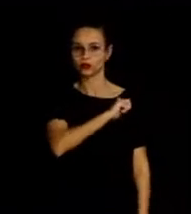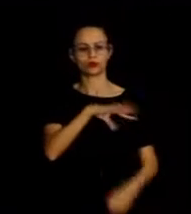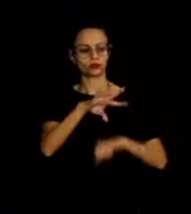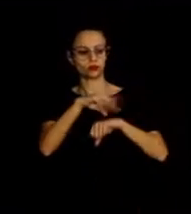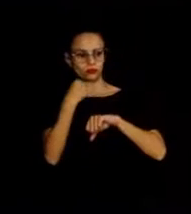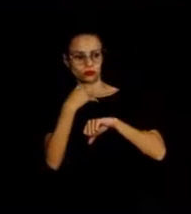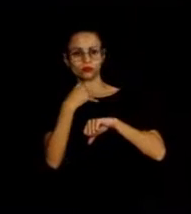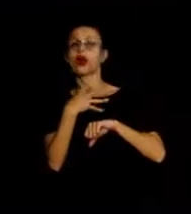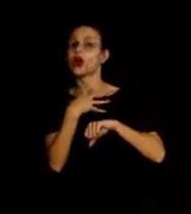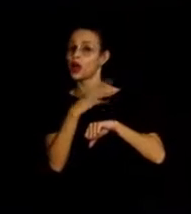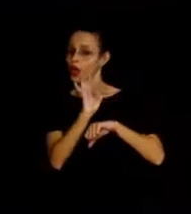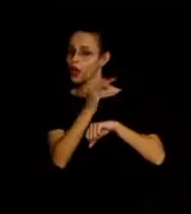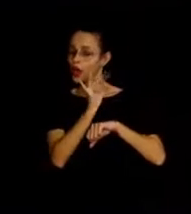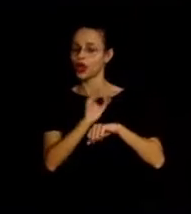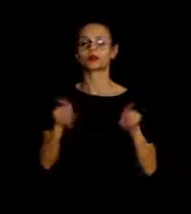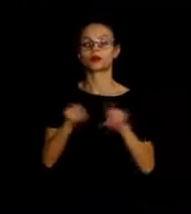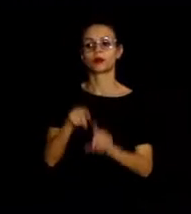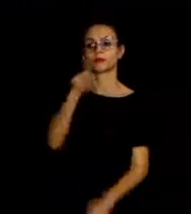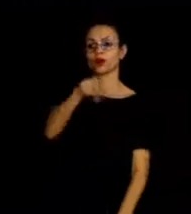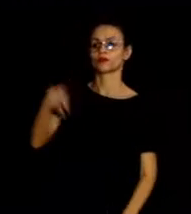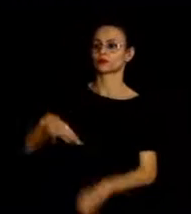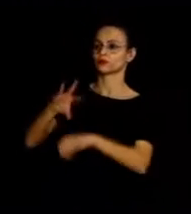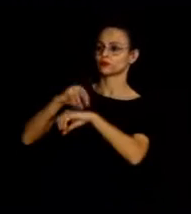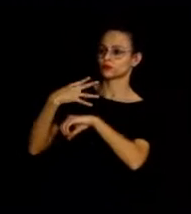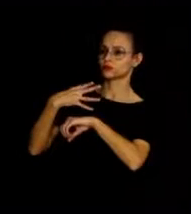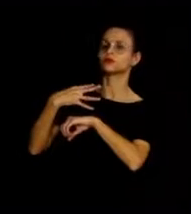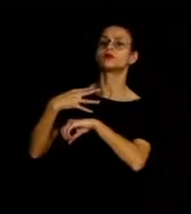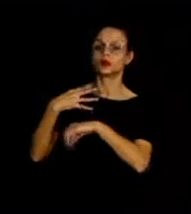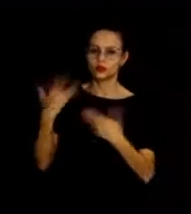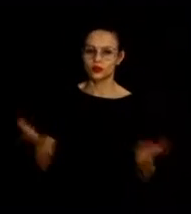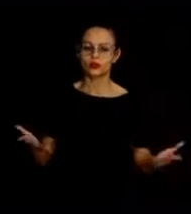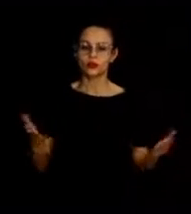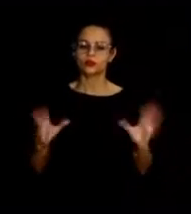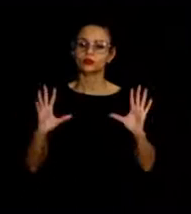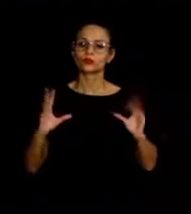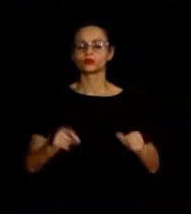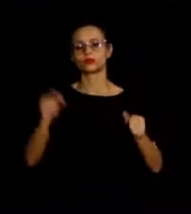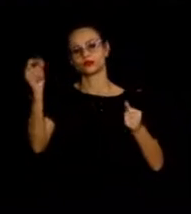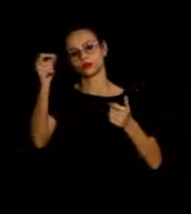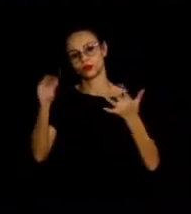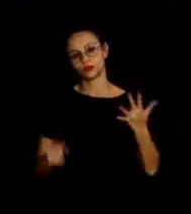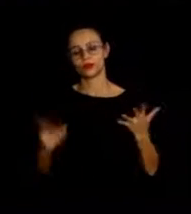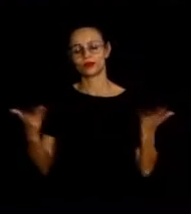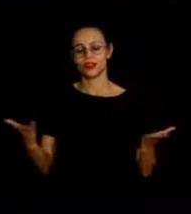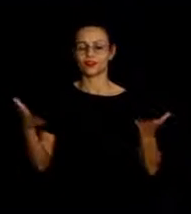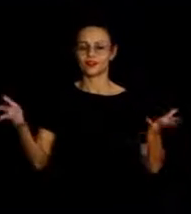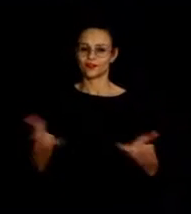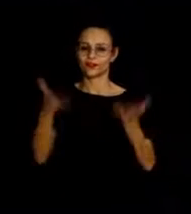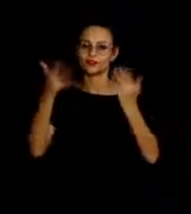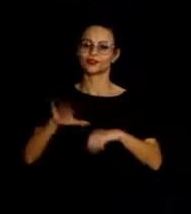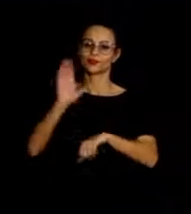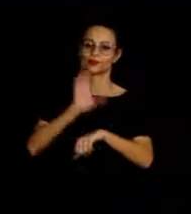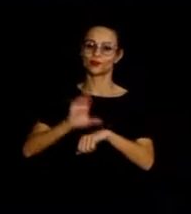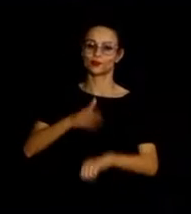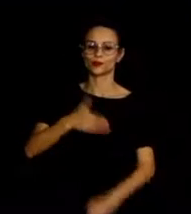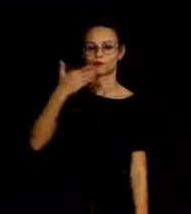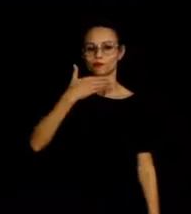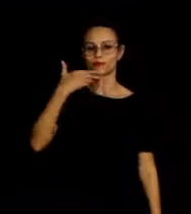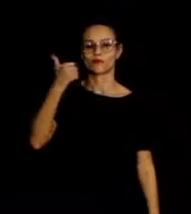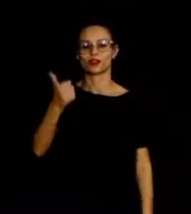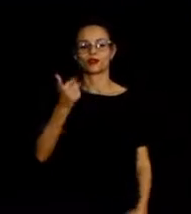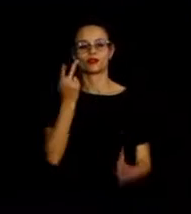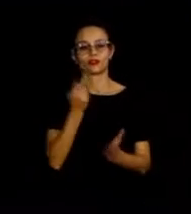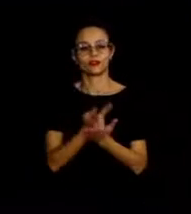sugestões que é os professores as professoras colocam e tudo isso vai fazendo do curso concurso melhor